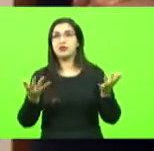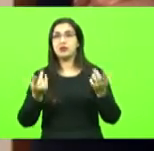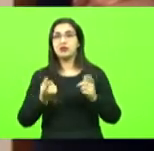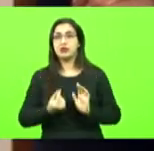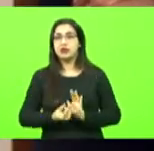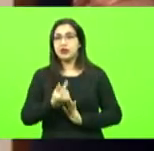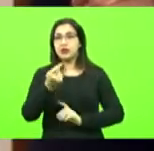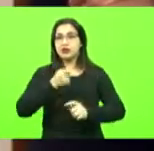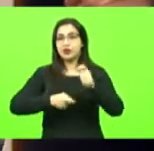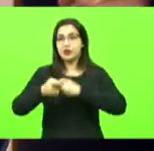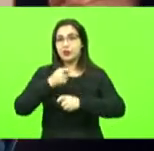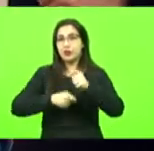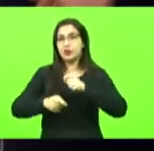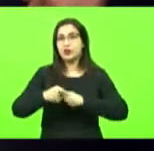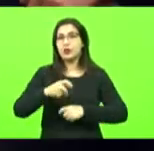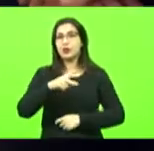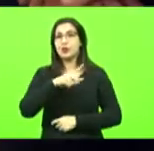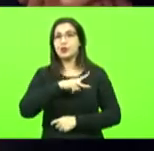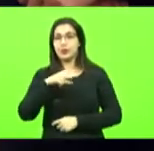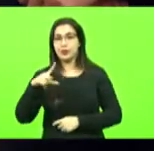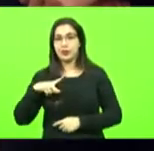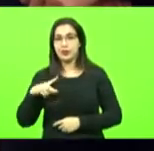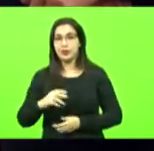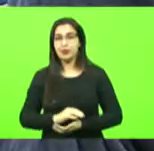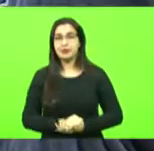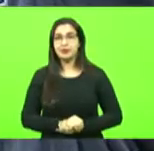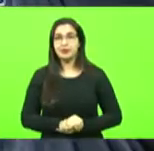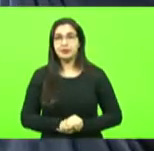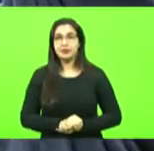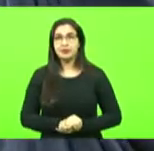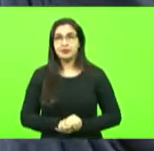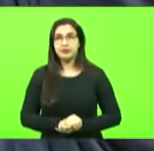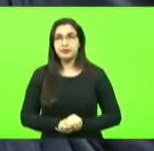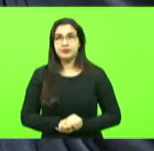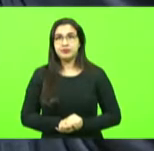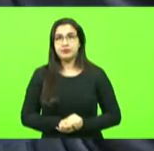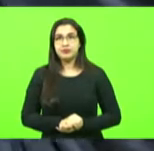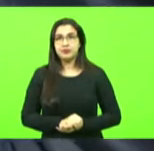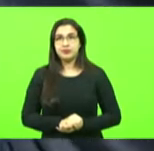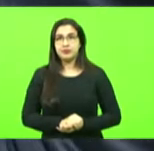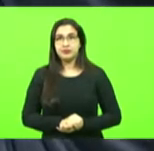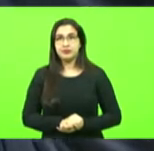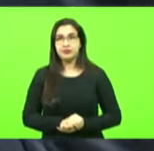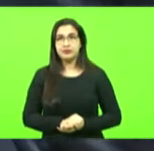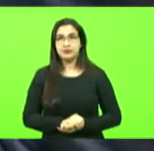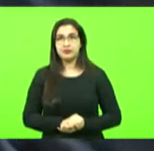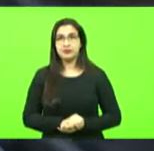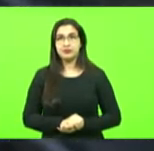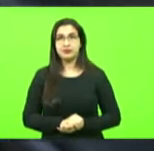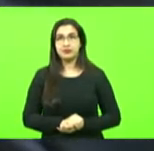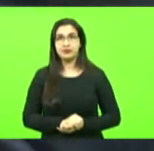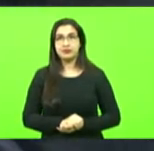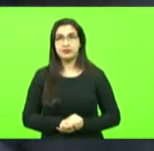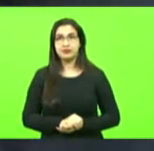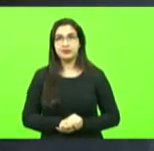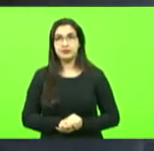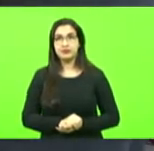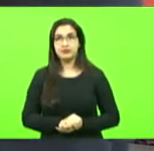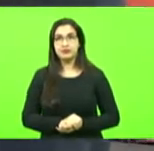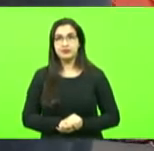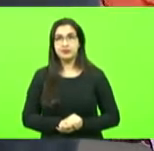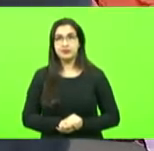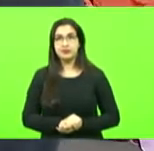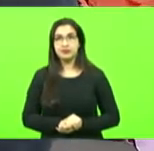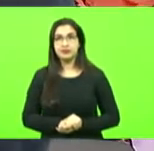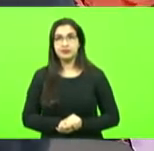controle popular. Vamos lá! Água e energia com soberania, distribuição da